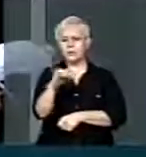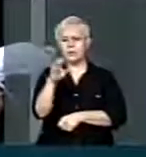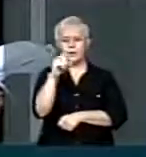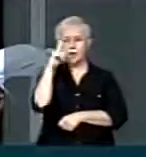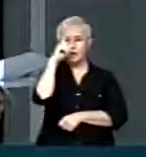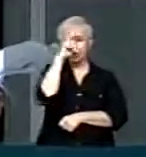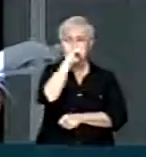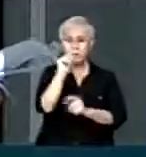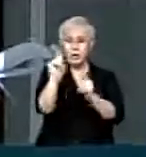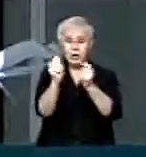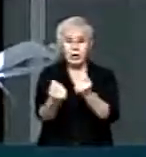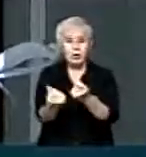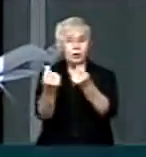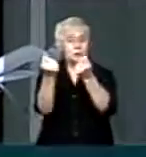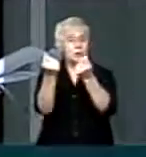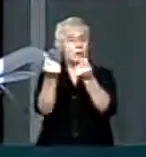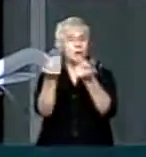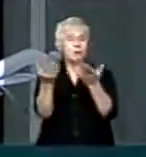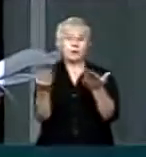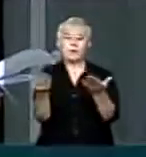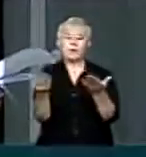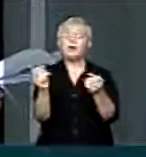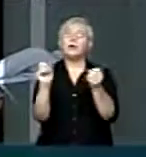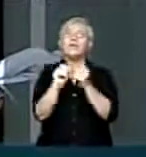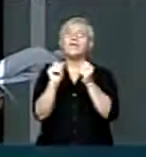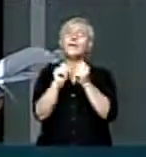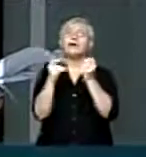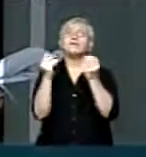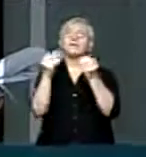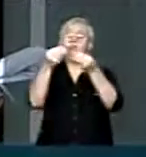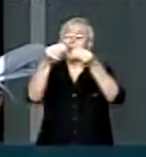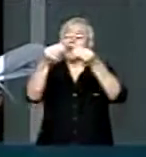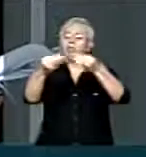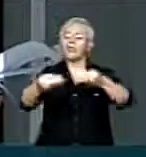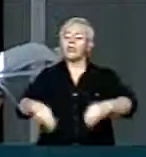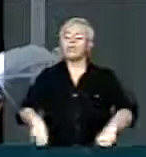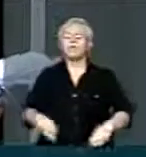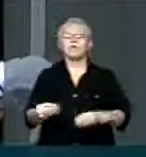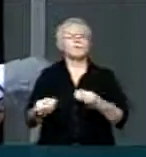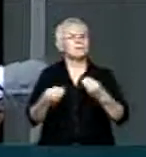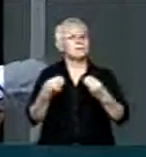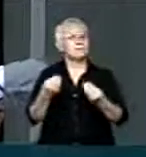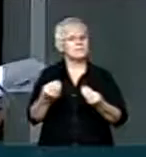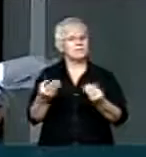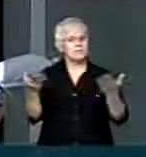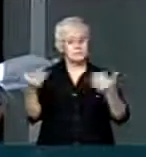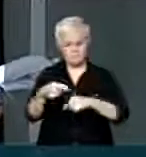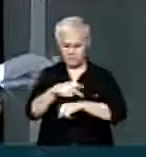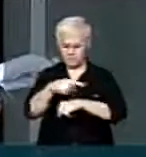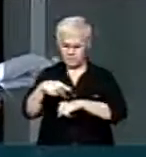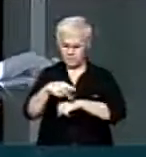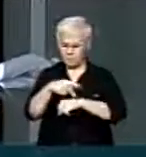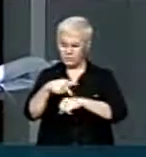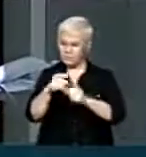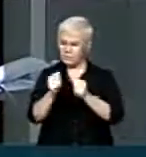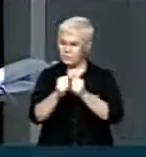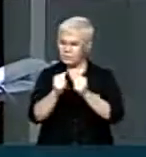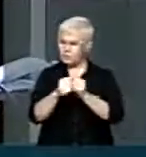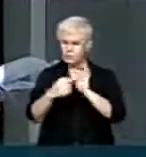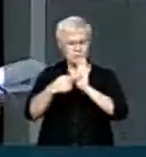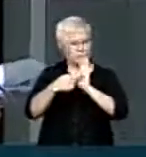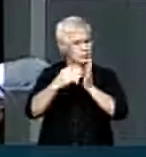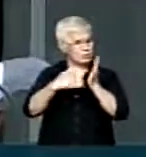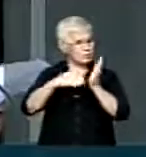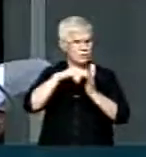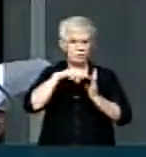acabam destoando, senhoras e senhores, do papel assumido por esse país no cenário